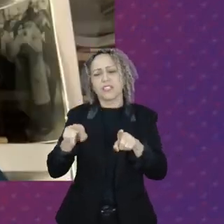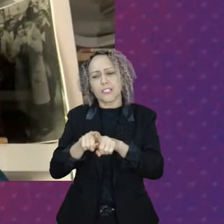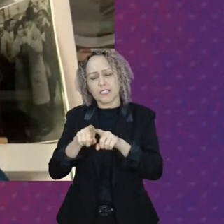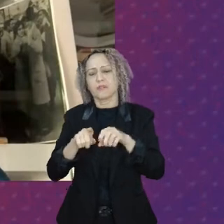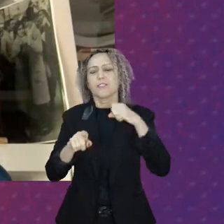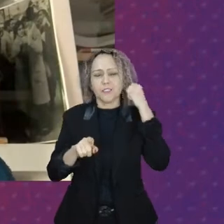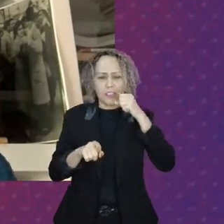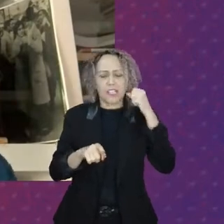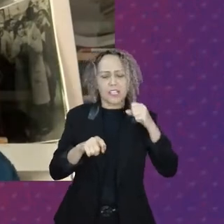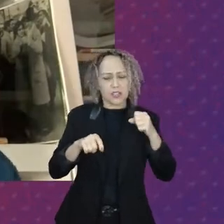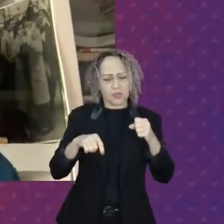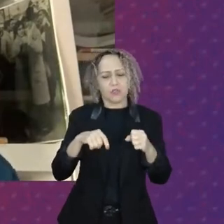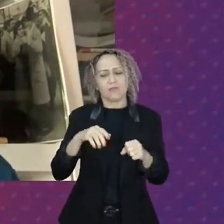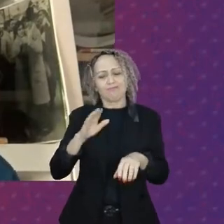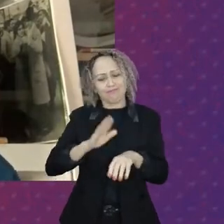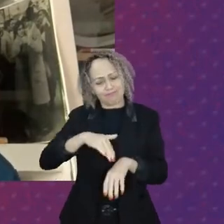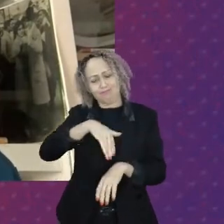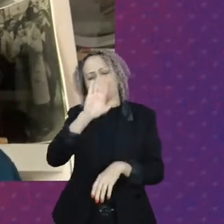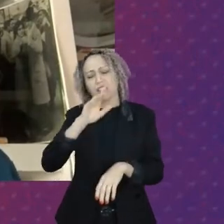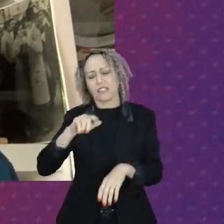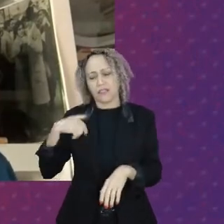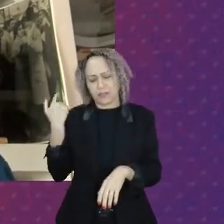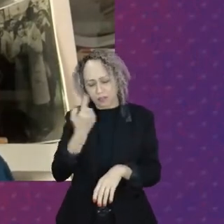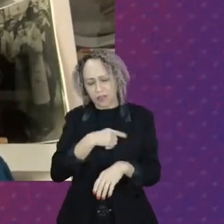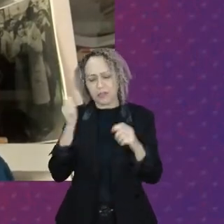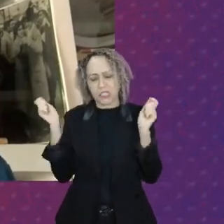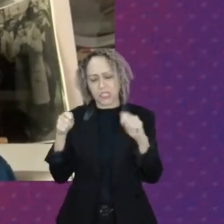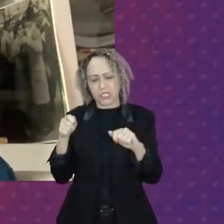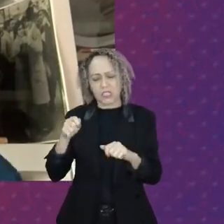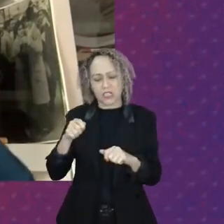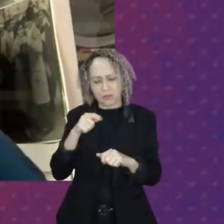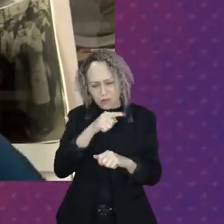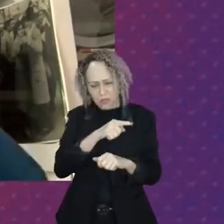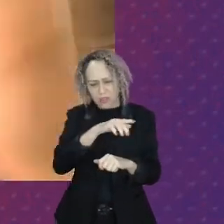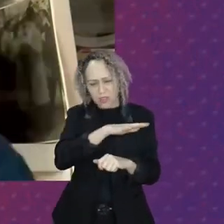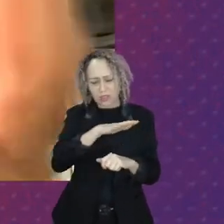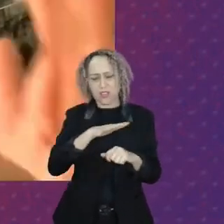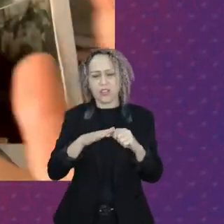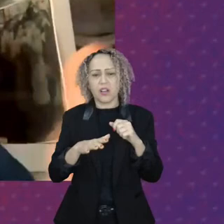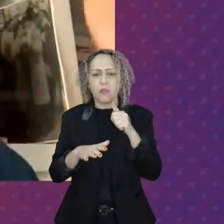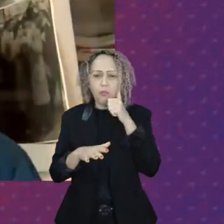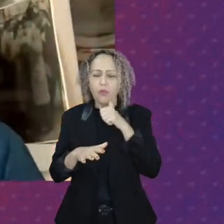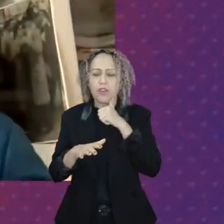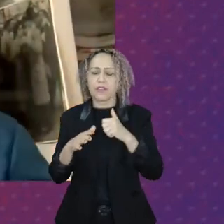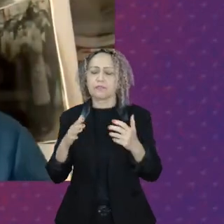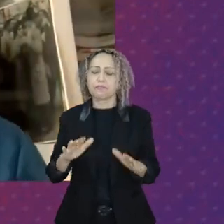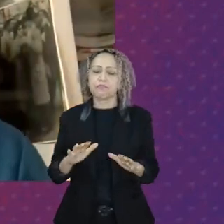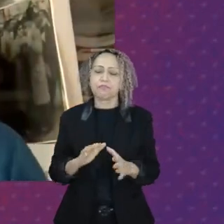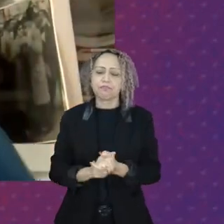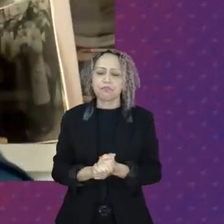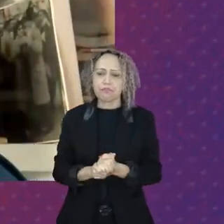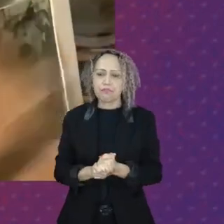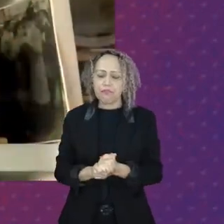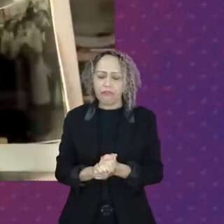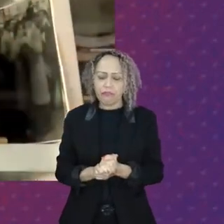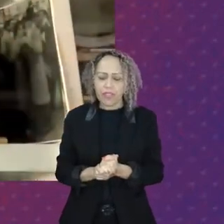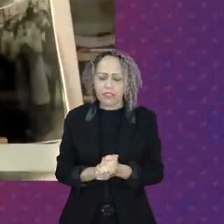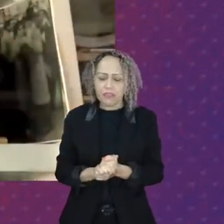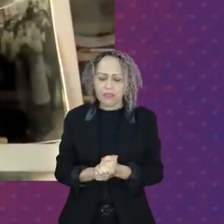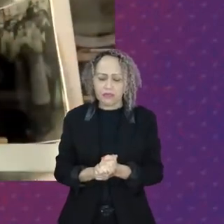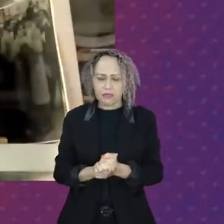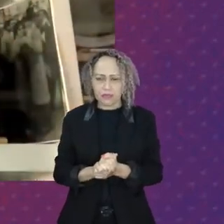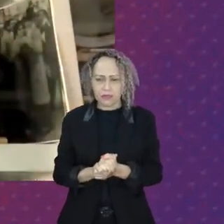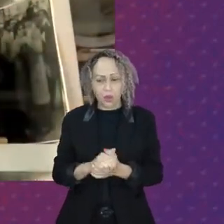opinião. Mas é muito importante que nós discutamos que esse processo tem que trazer para a ação política